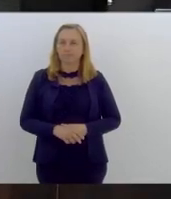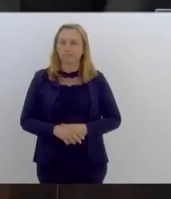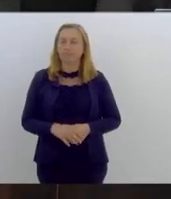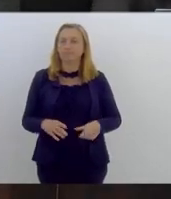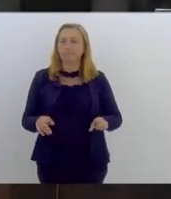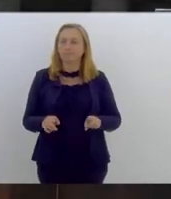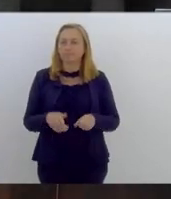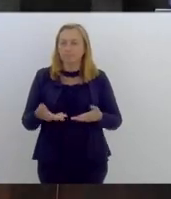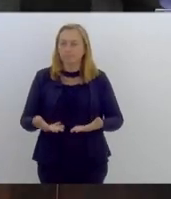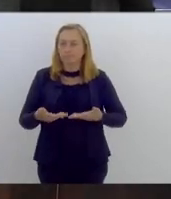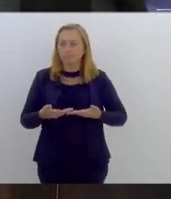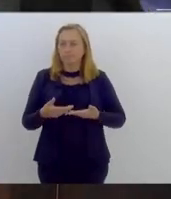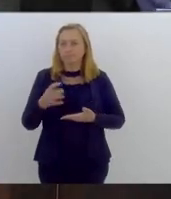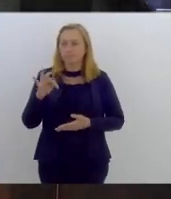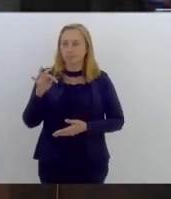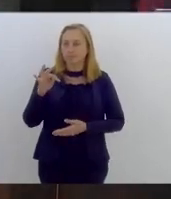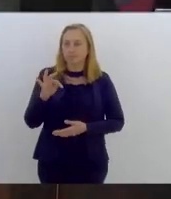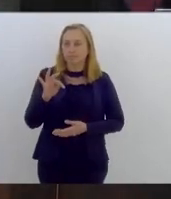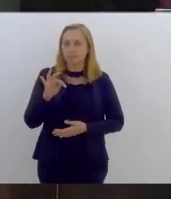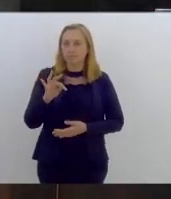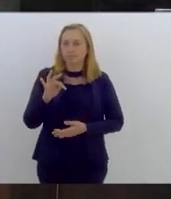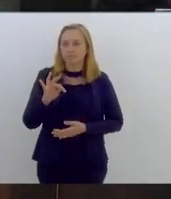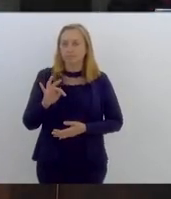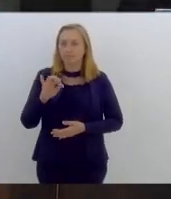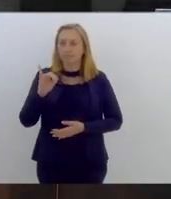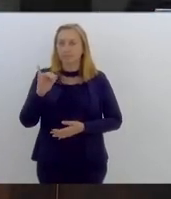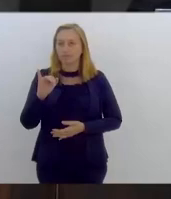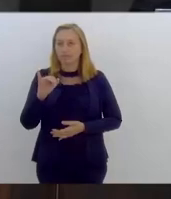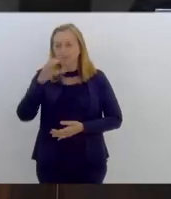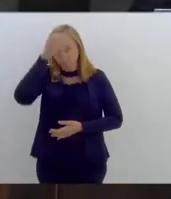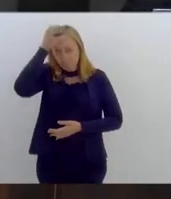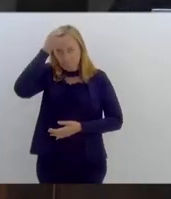Convidar também a tia Amélia para estar aqui conosco, aqui para fazer a homenagem.